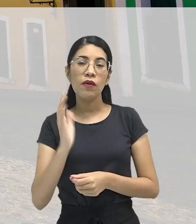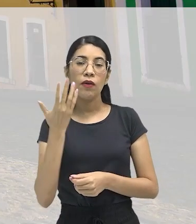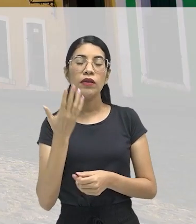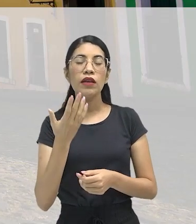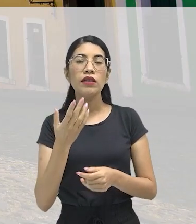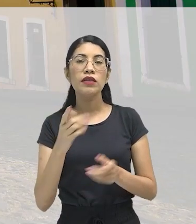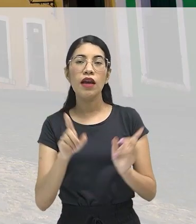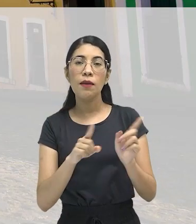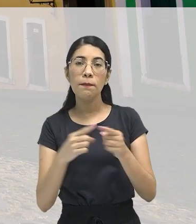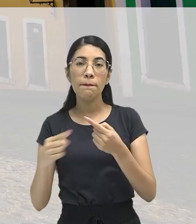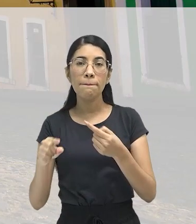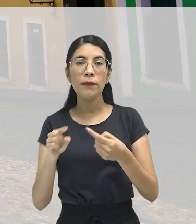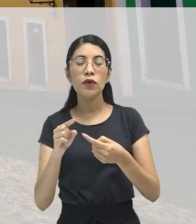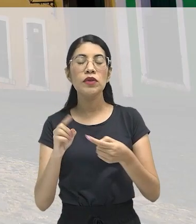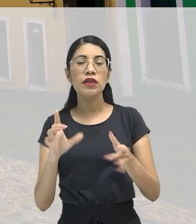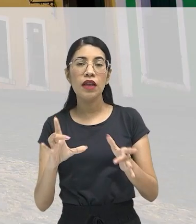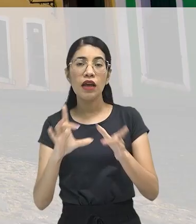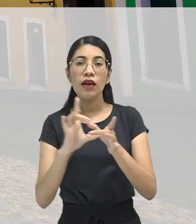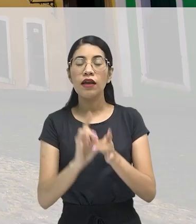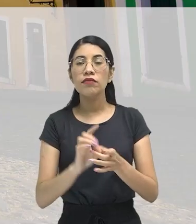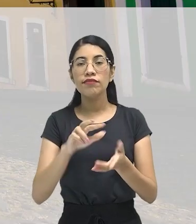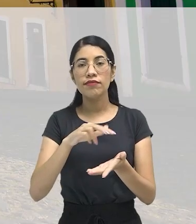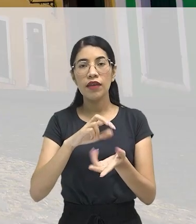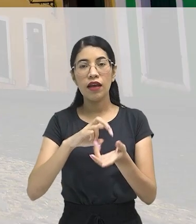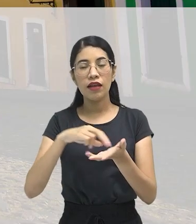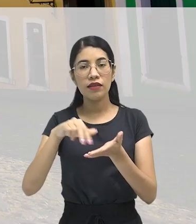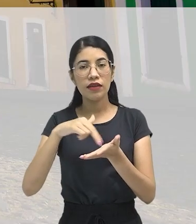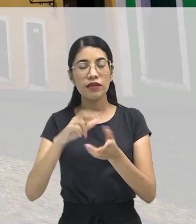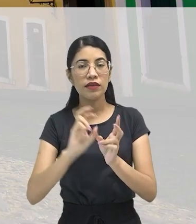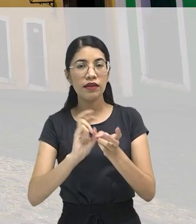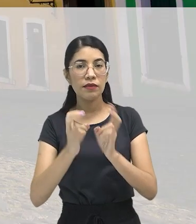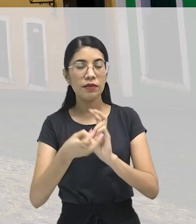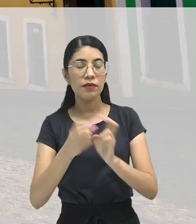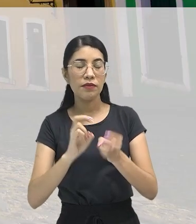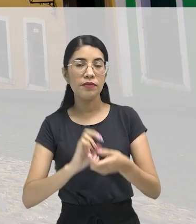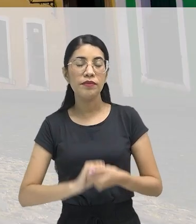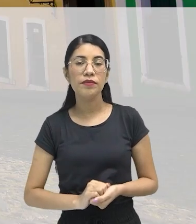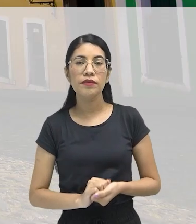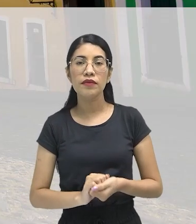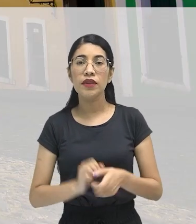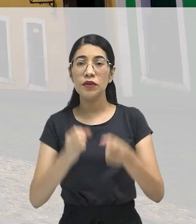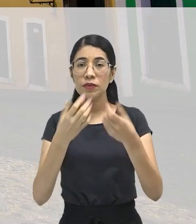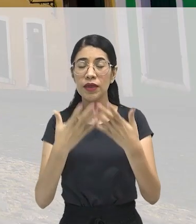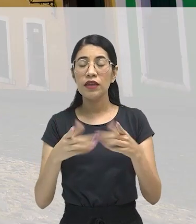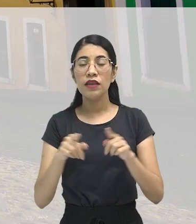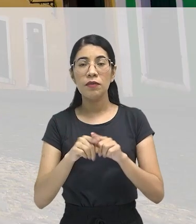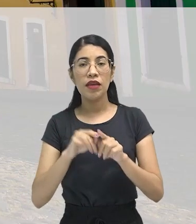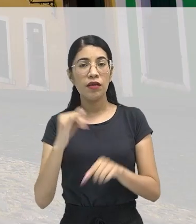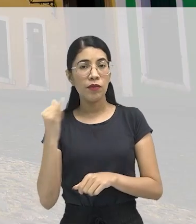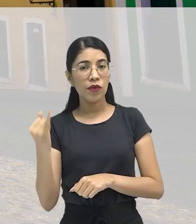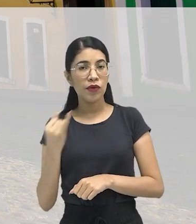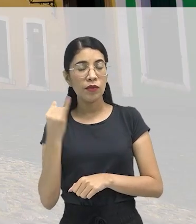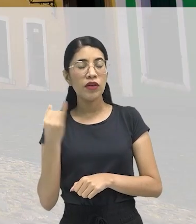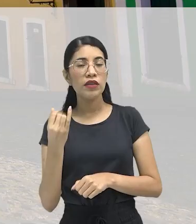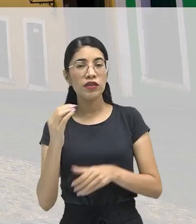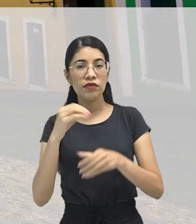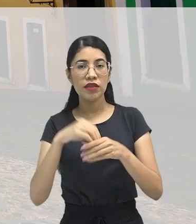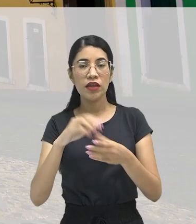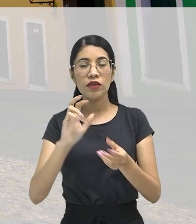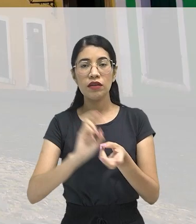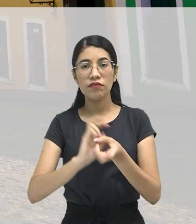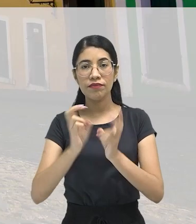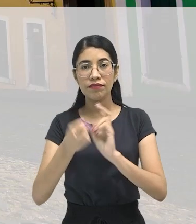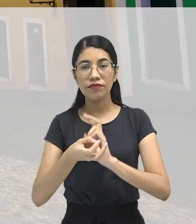a música interage nesse meio da capoeira. Então, como eu falei para vocês, ela é um componente fundamental, né,